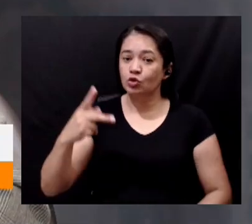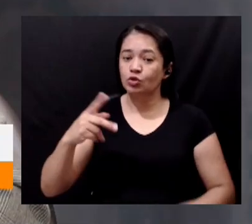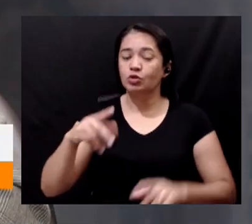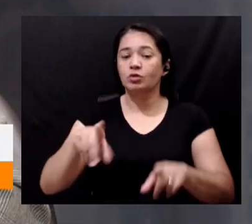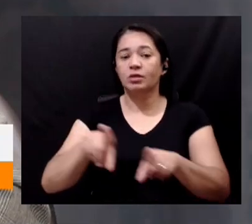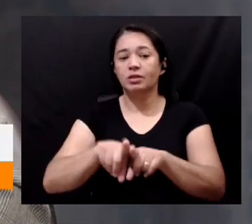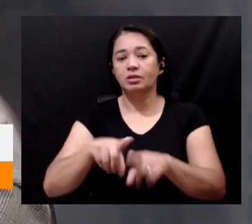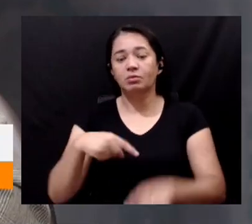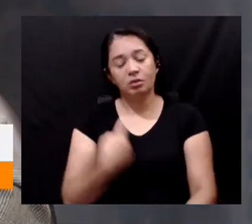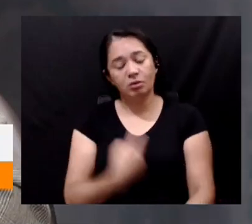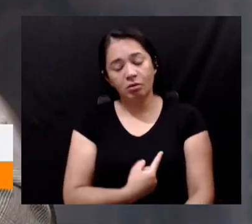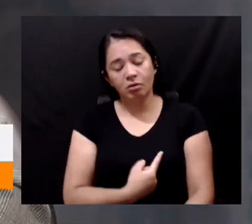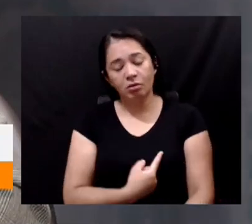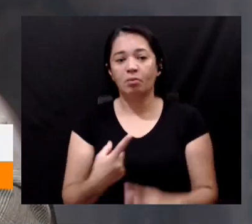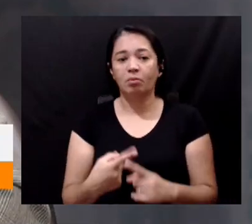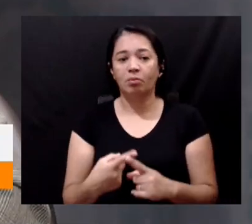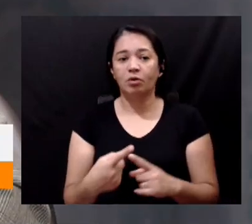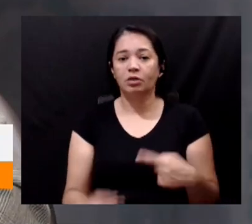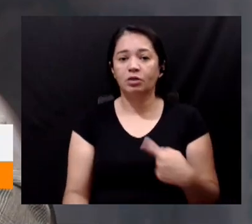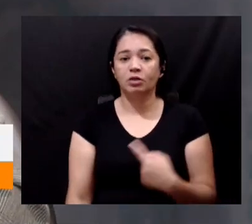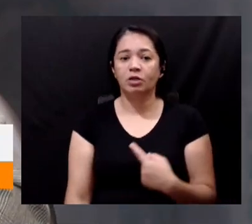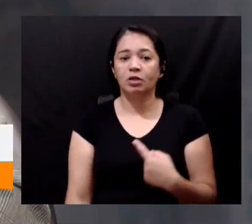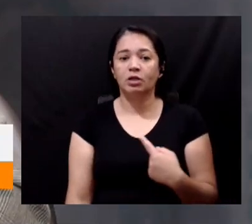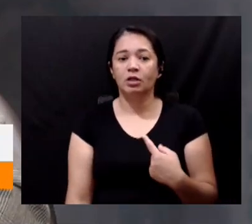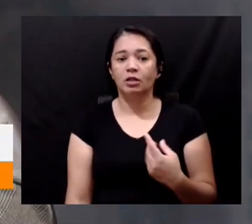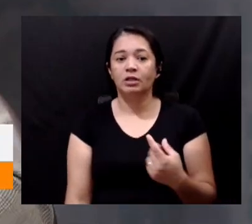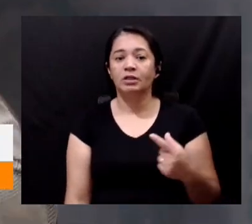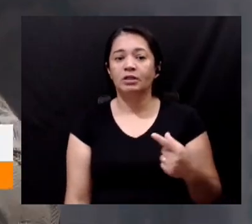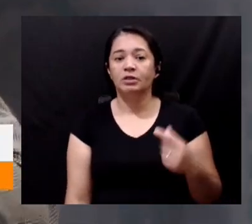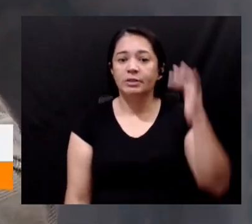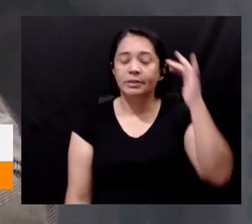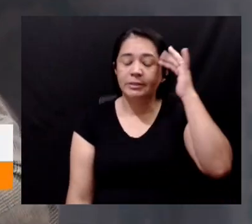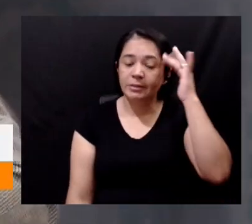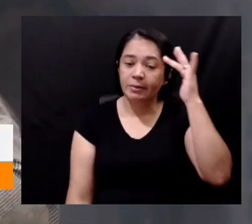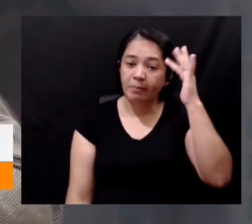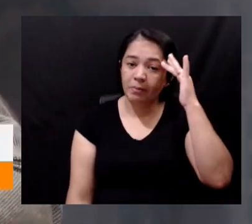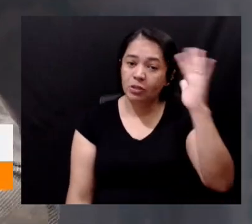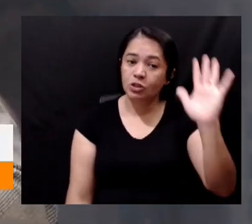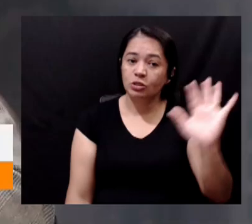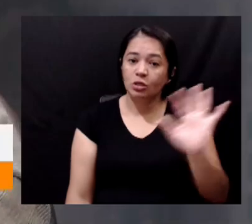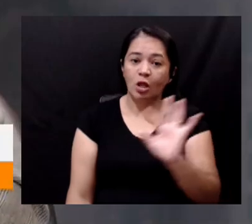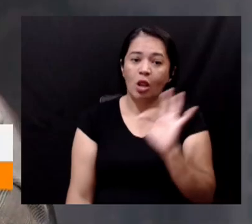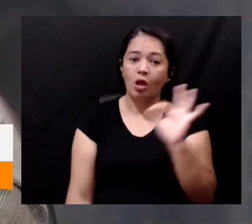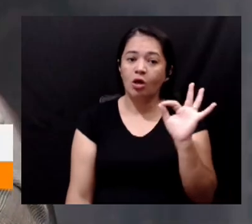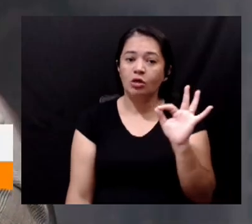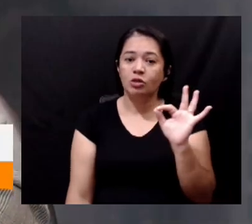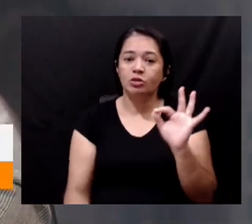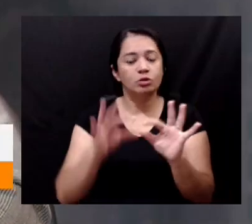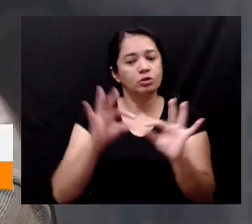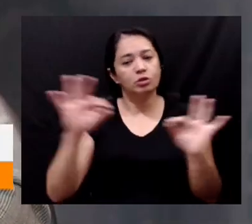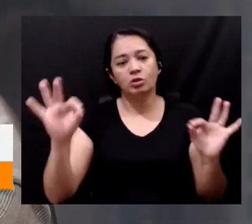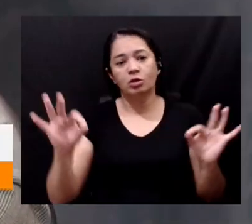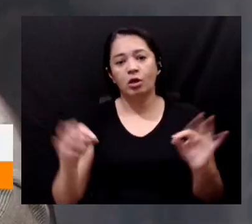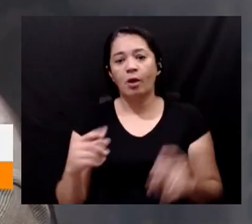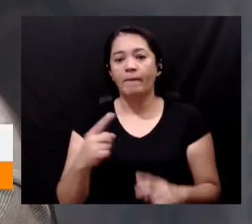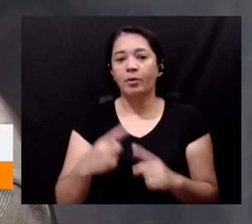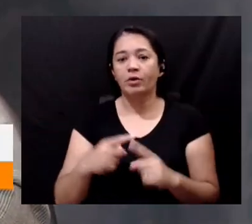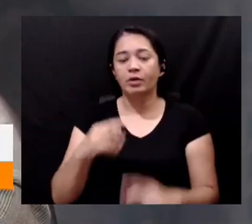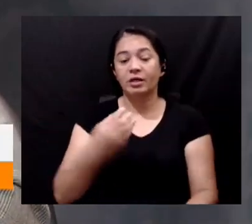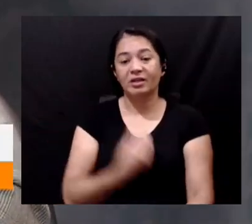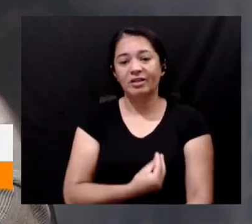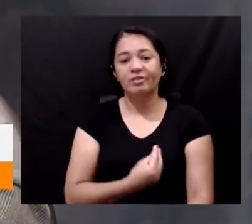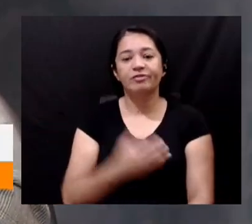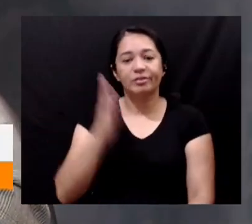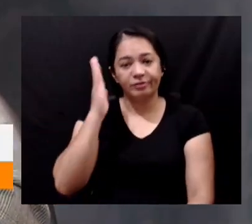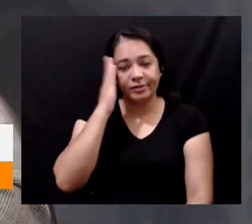como nós Sim. porque nós imaginamos, né, lógico que de longe, né, só quem vive que sabe, o quanto